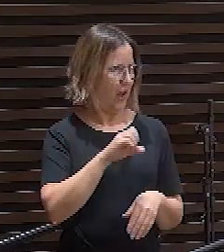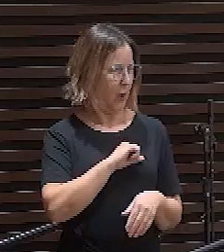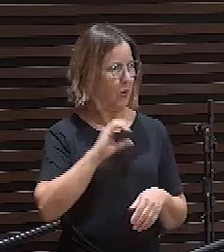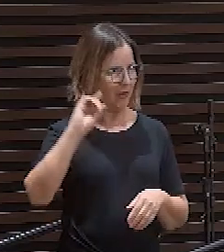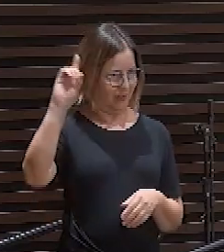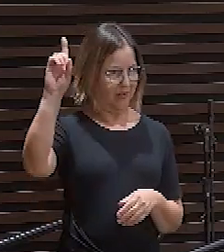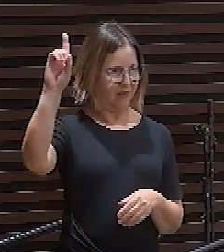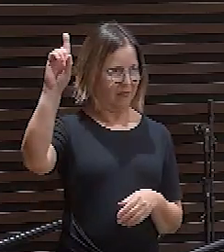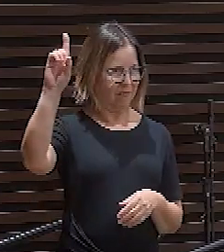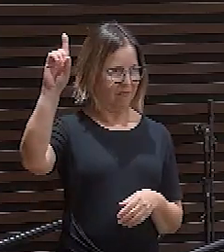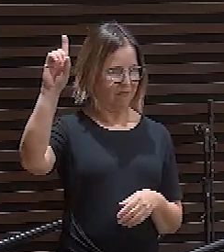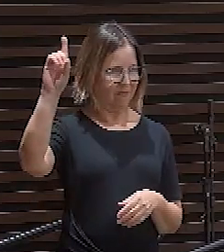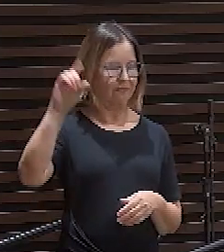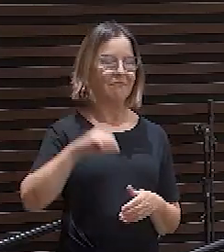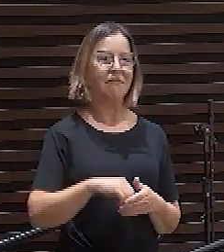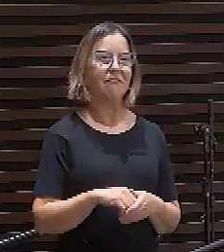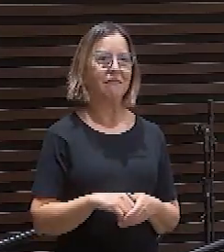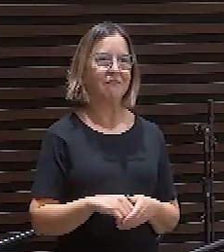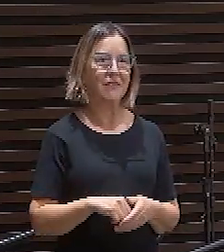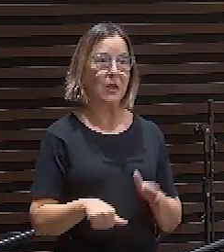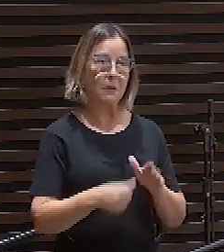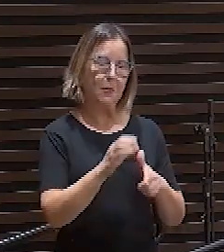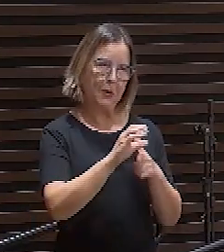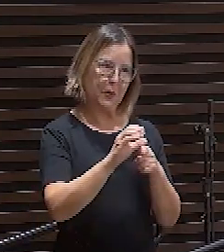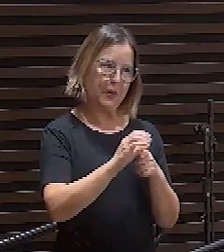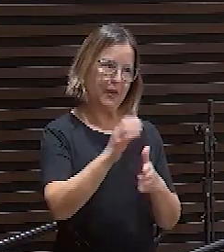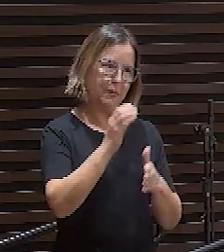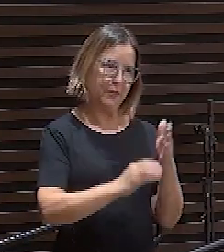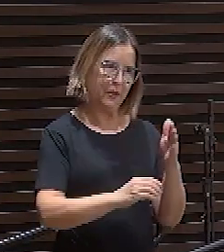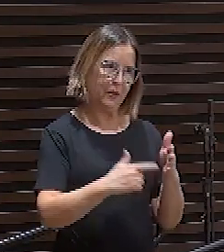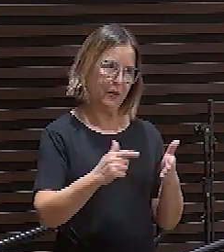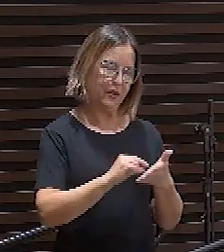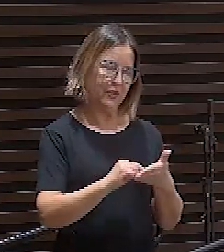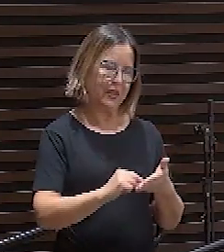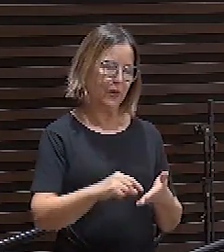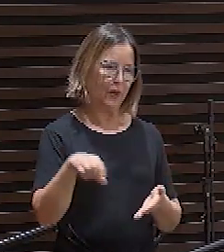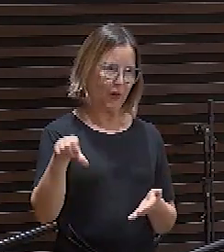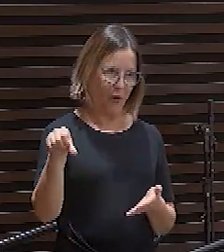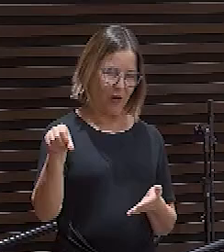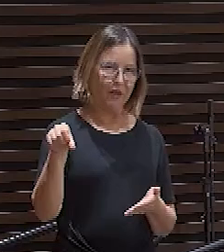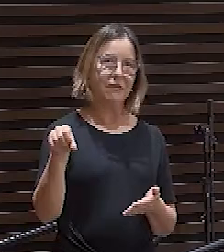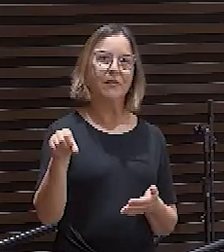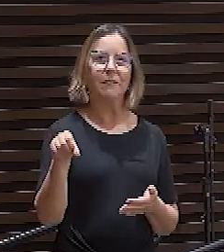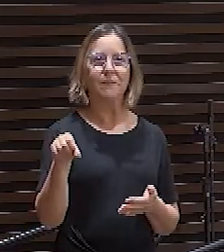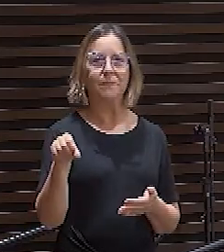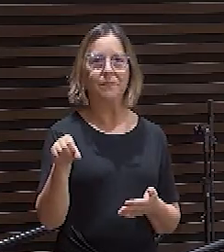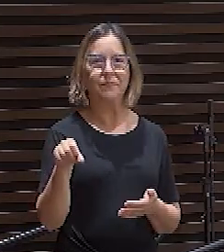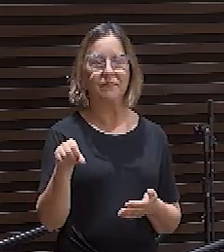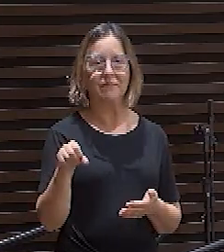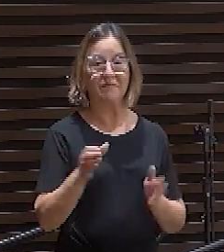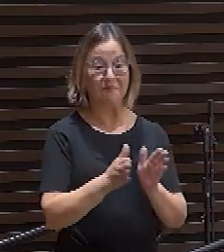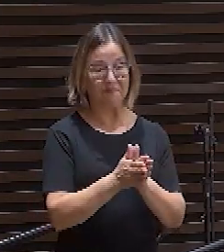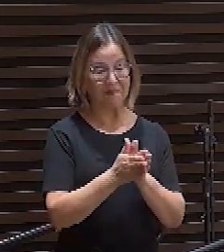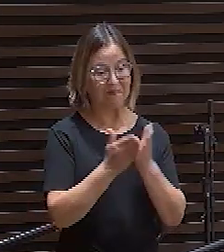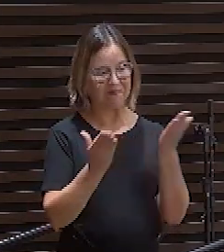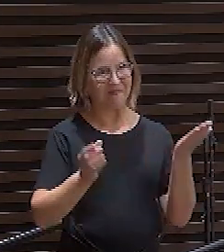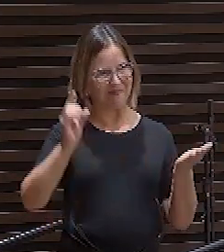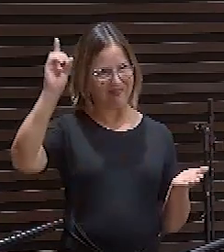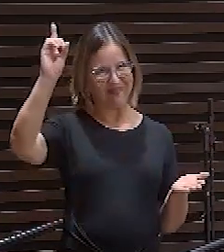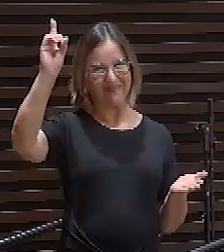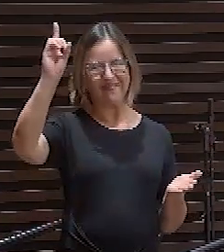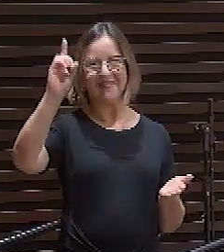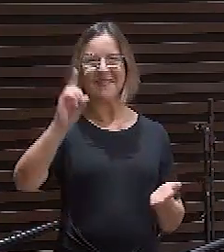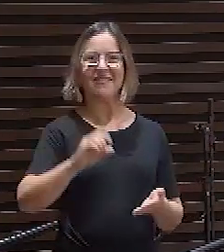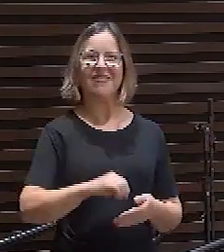nele. Em 1 Coríntios 2, verso 9, vamos abrir lá? 1